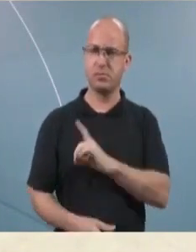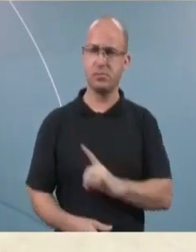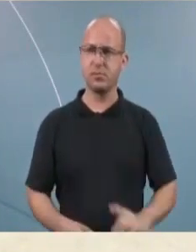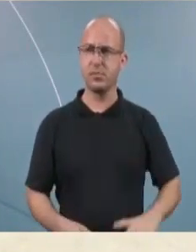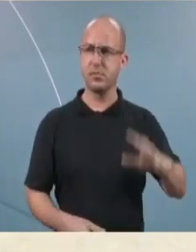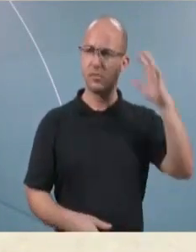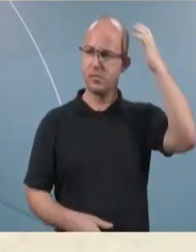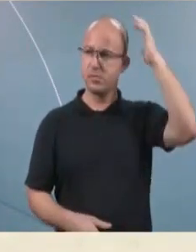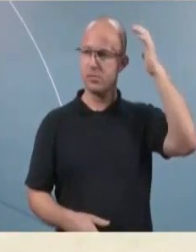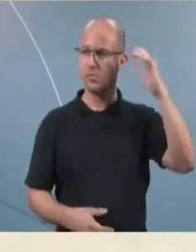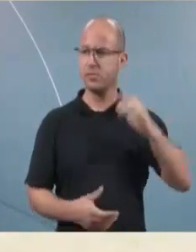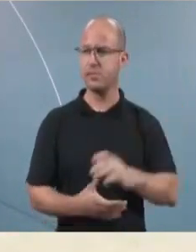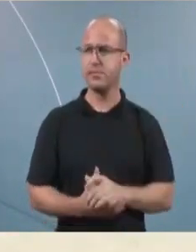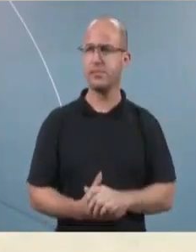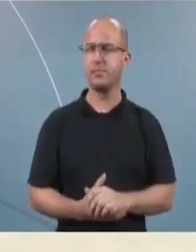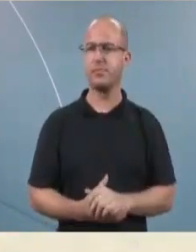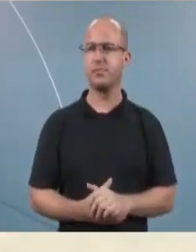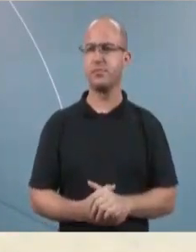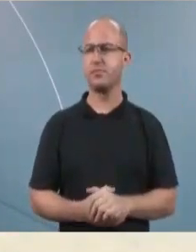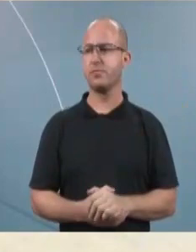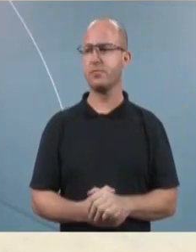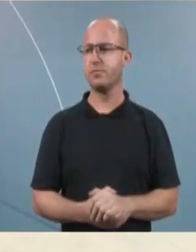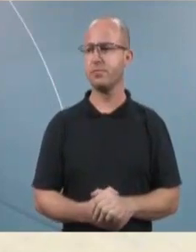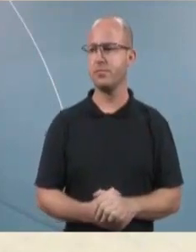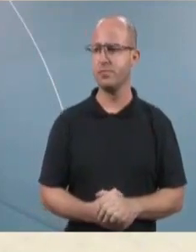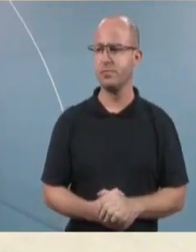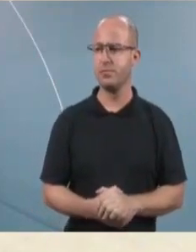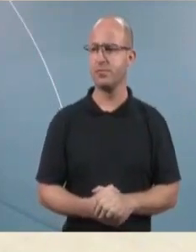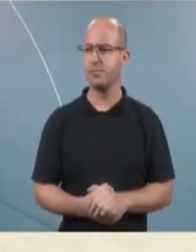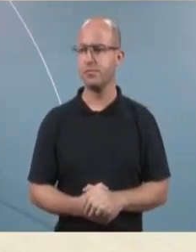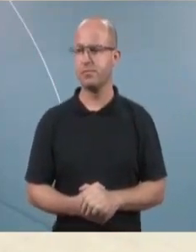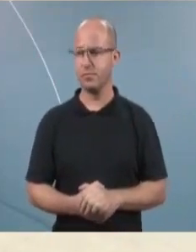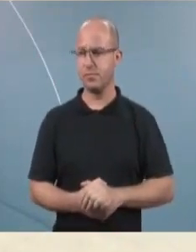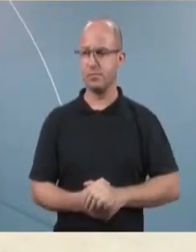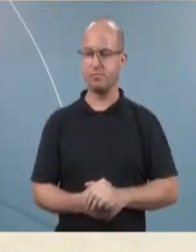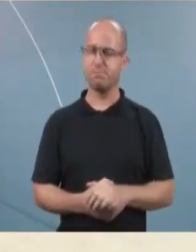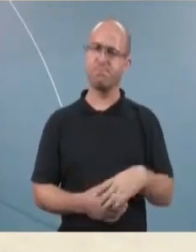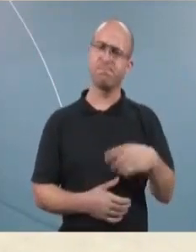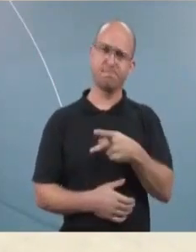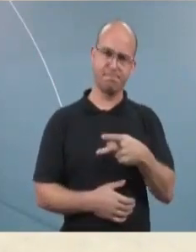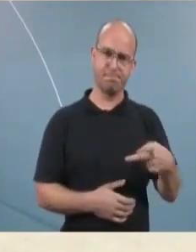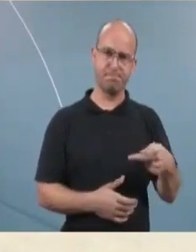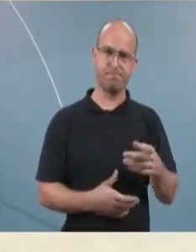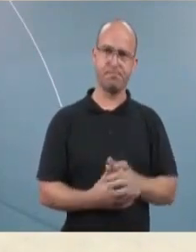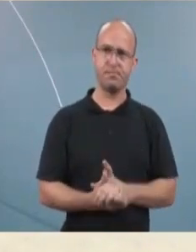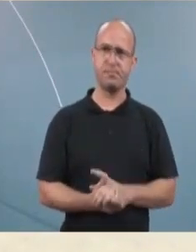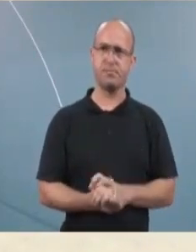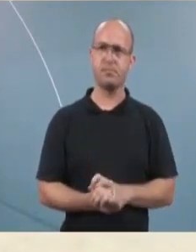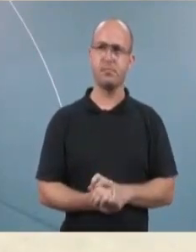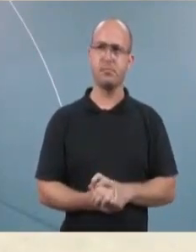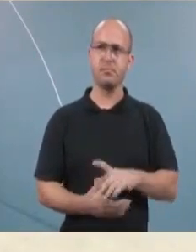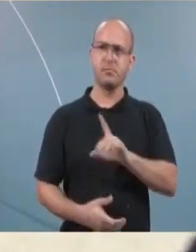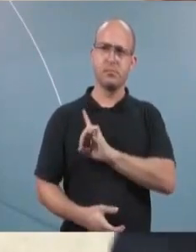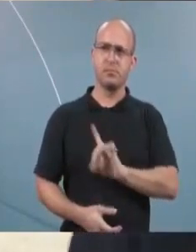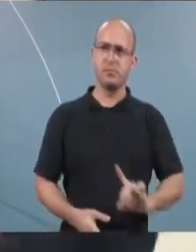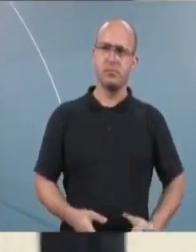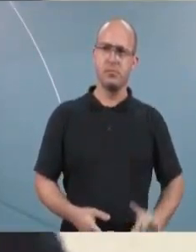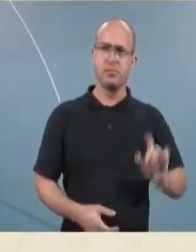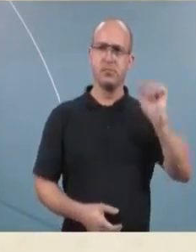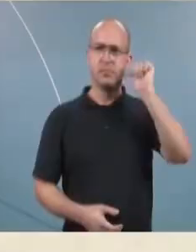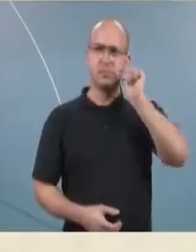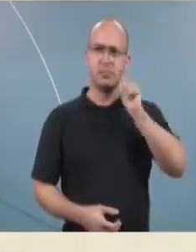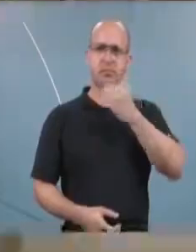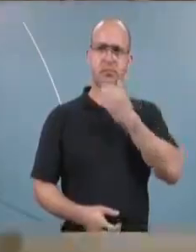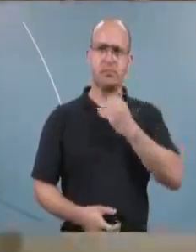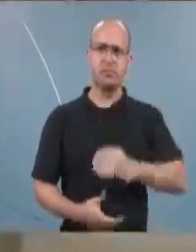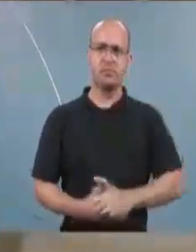Isolda Dantas senhor presidente senhores deputados